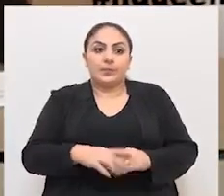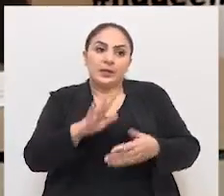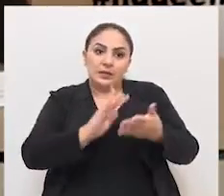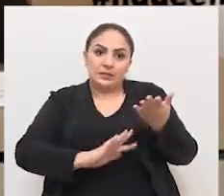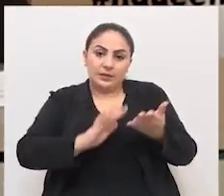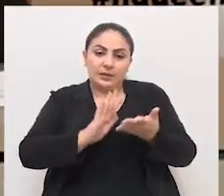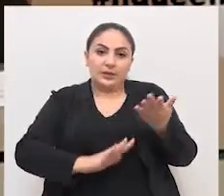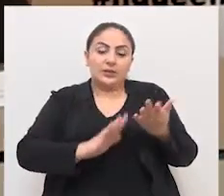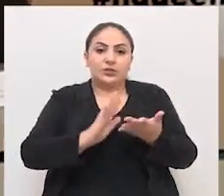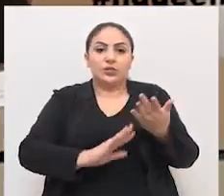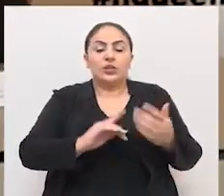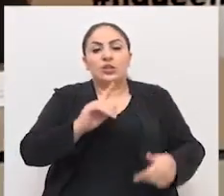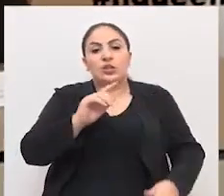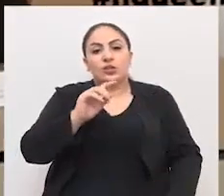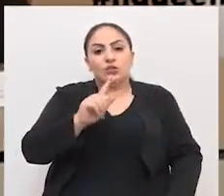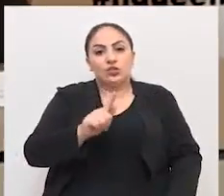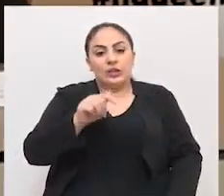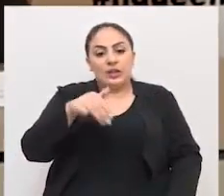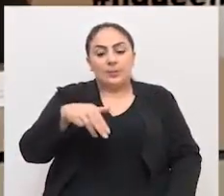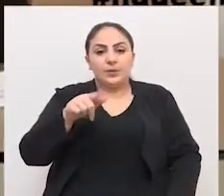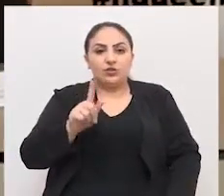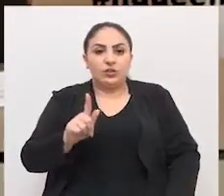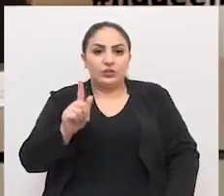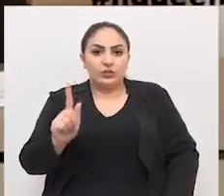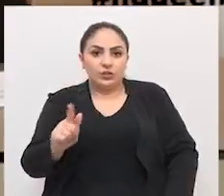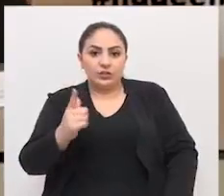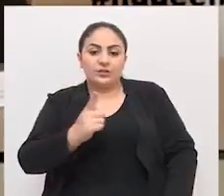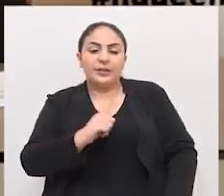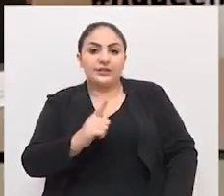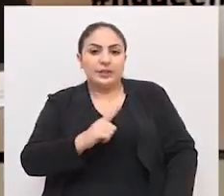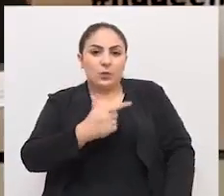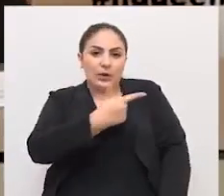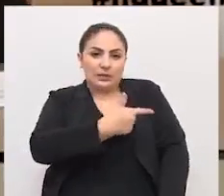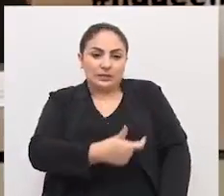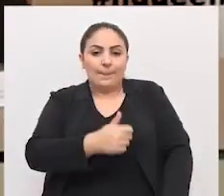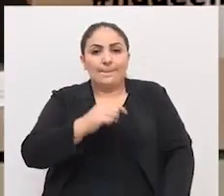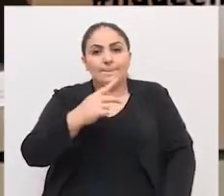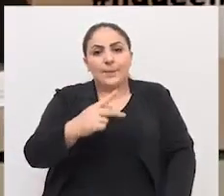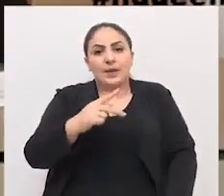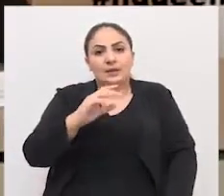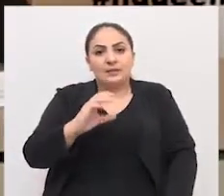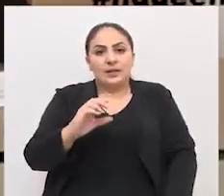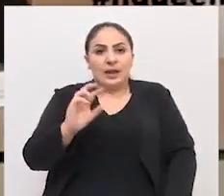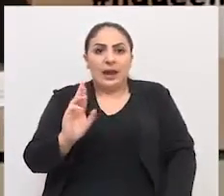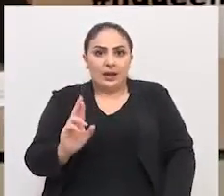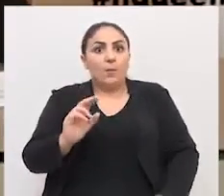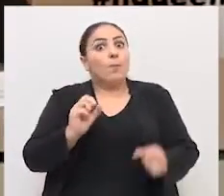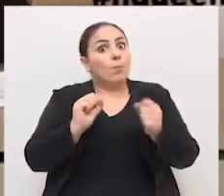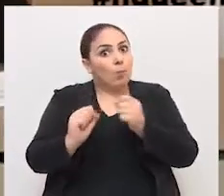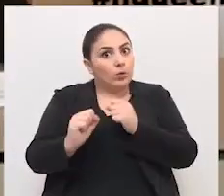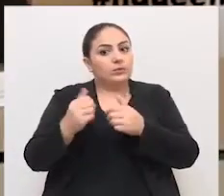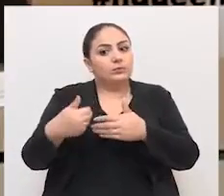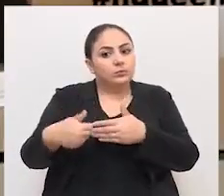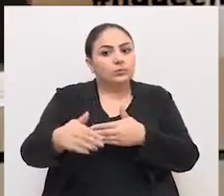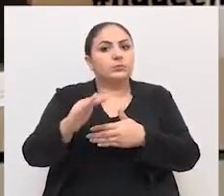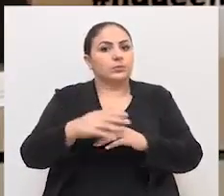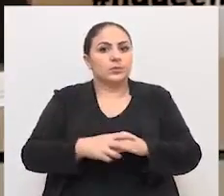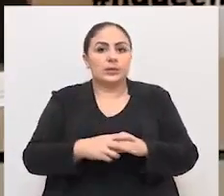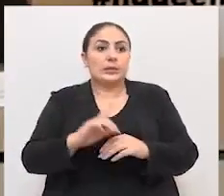de sangue, IgM, IgG, poderá ter um teste PCR.